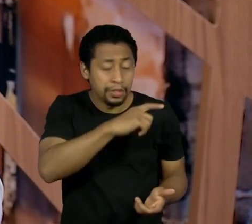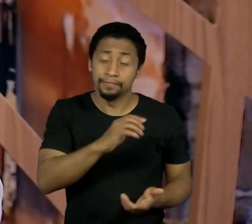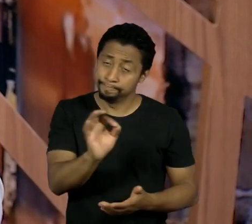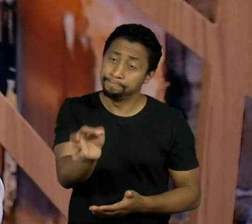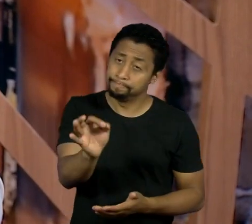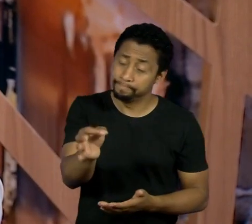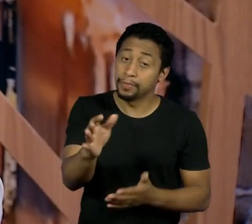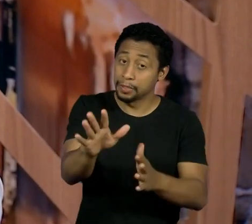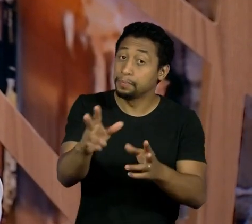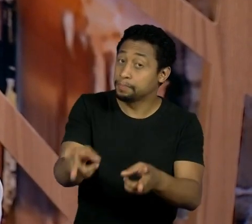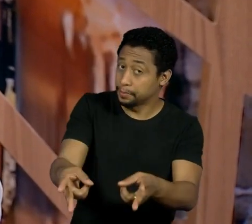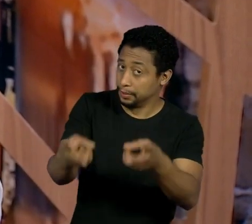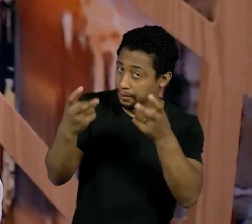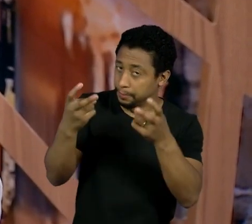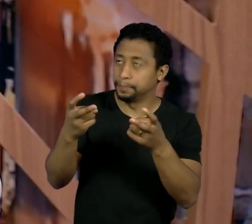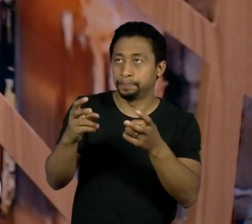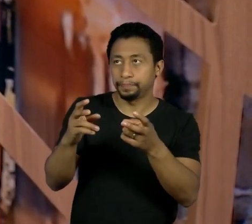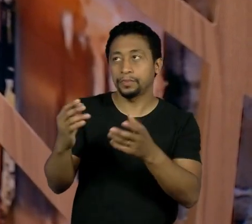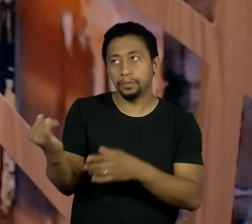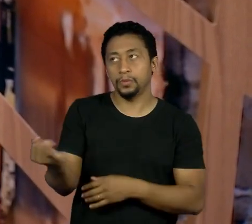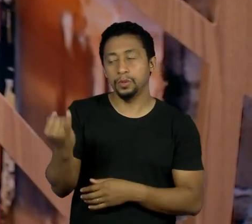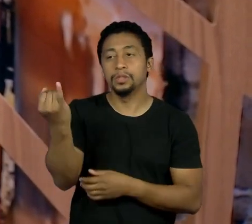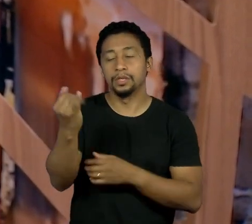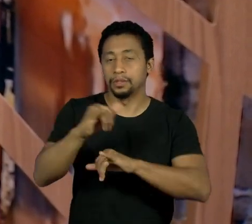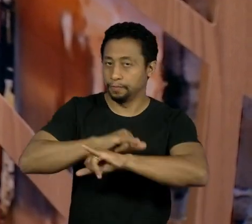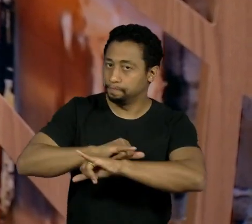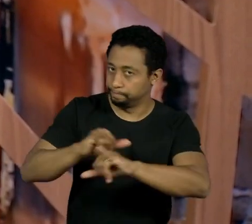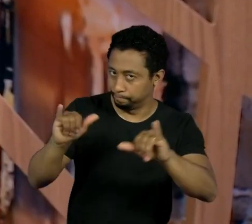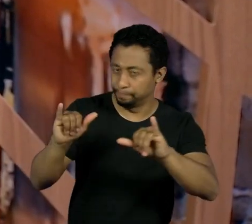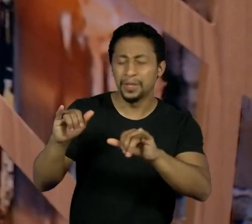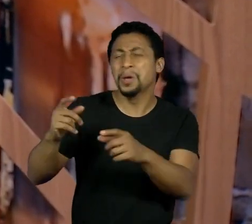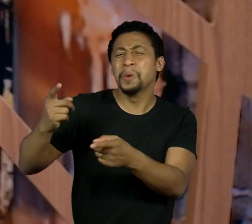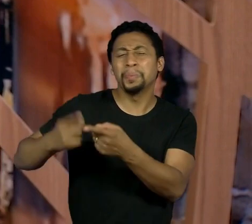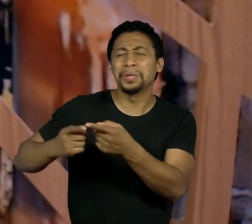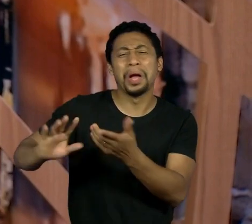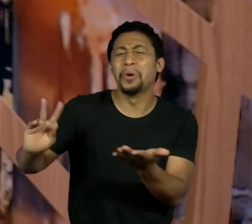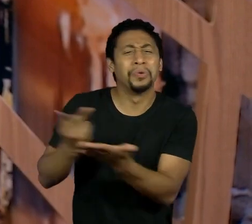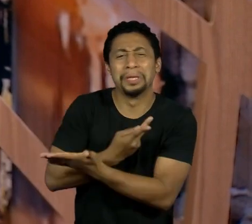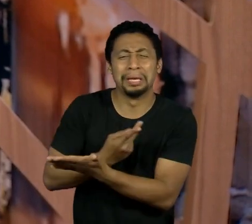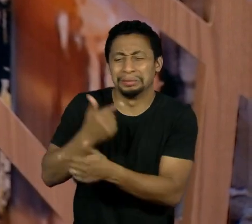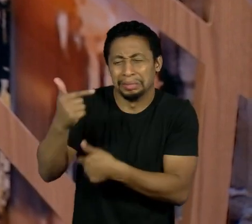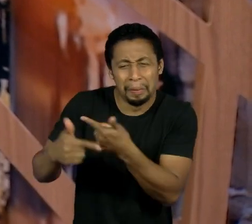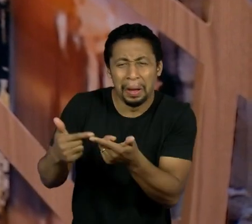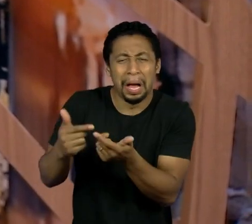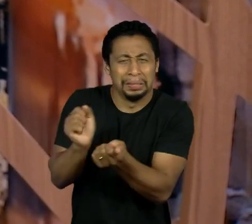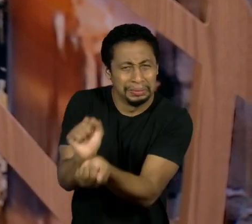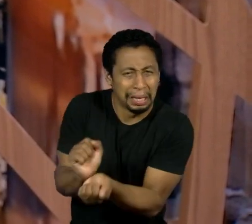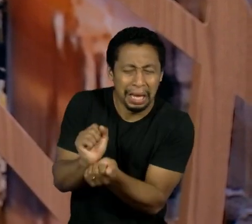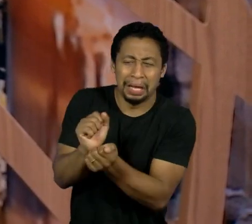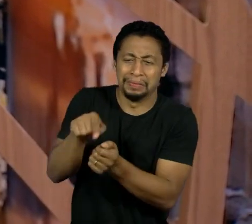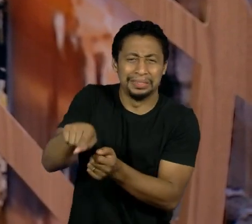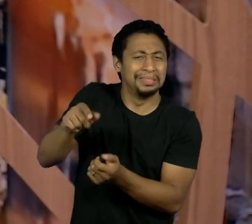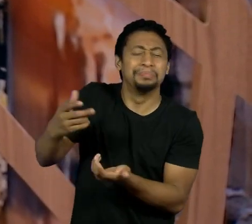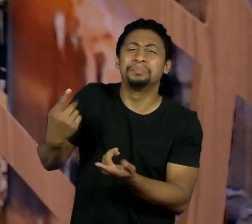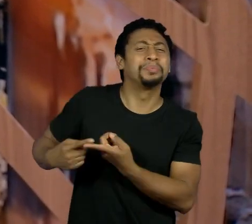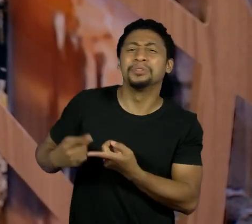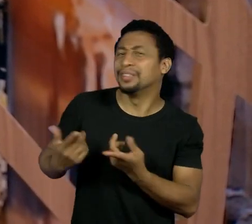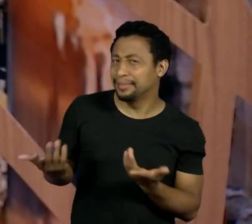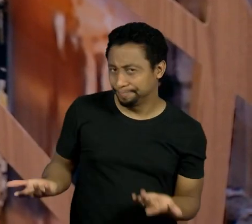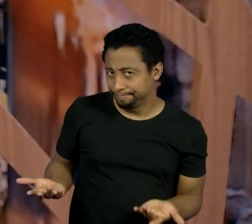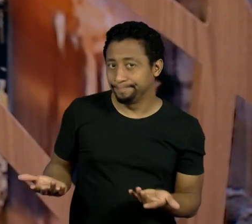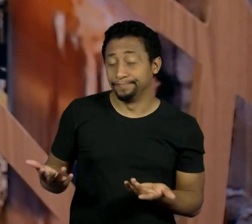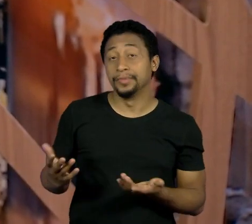perceba uma coisa que é muitíssimo importante. Por que isso ainda acontece? Além de todo esse desmonte, nós tivemos